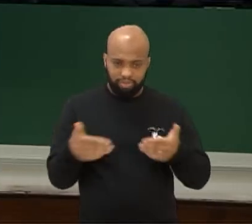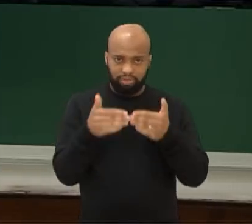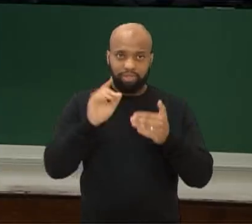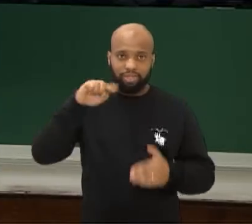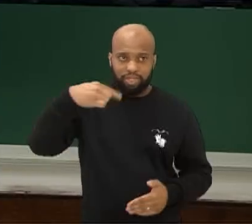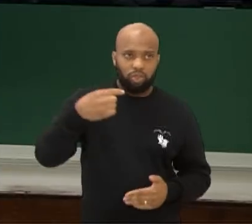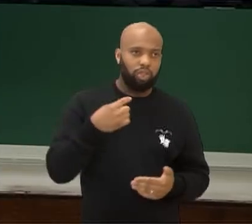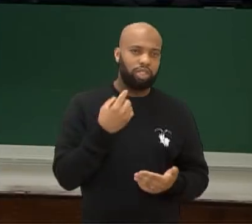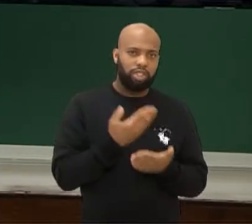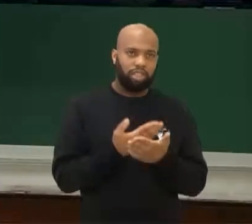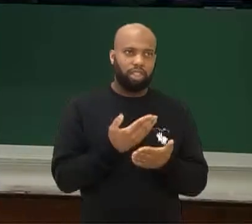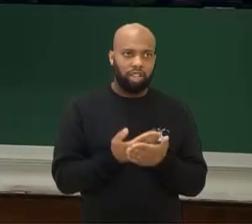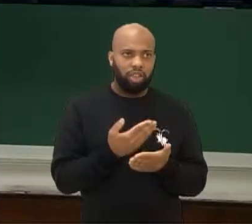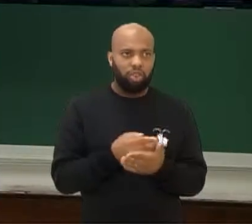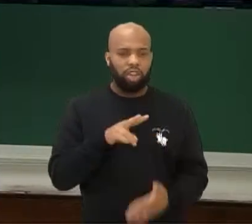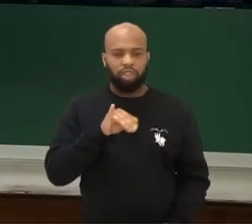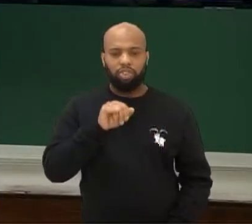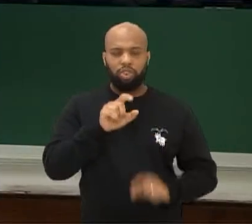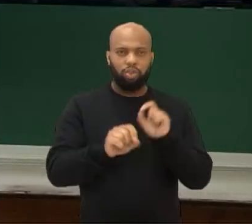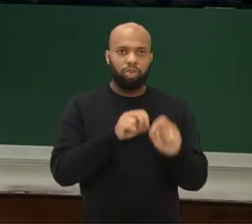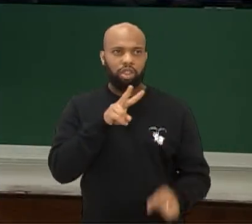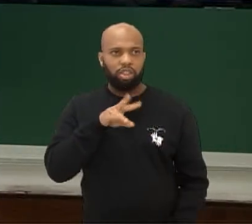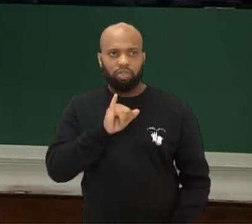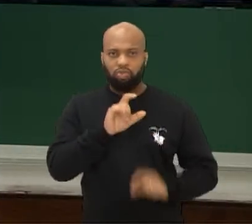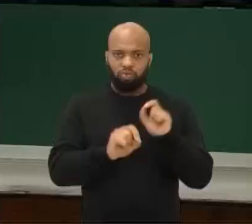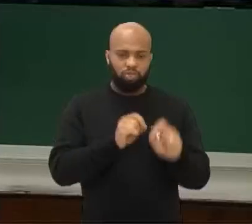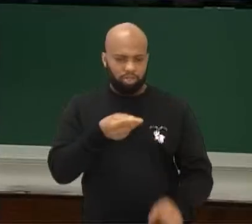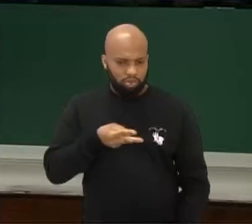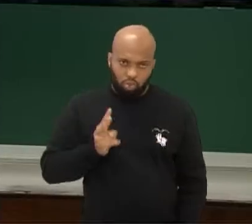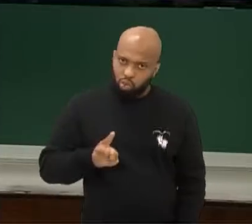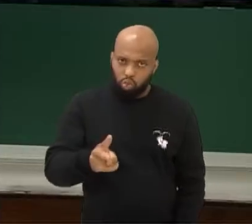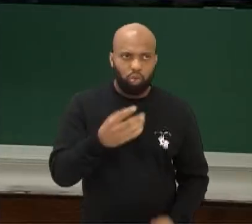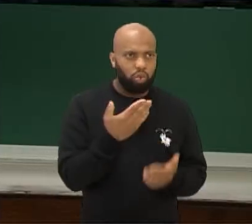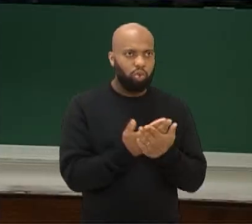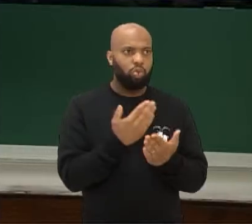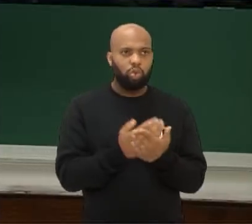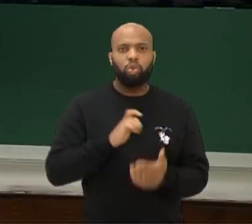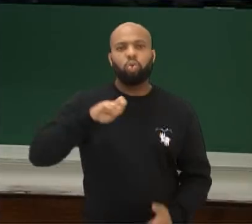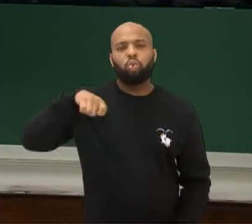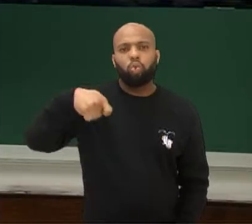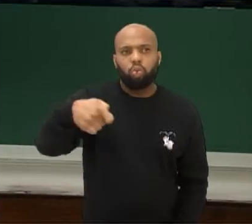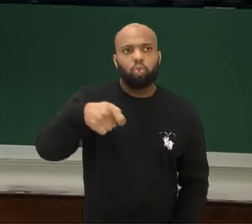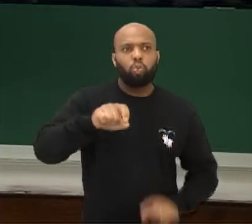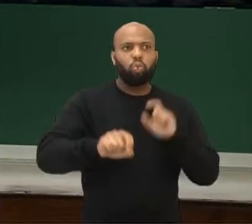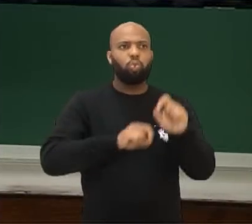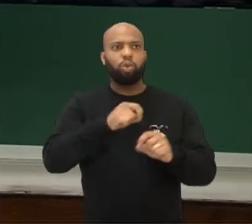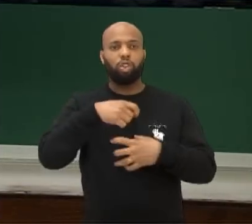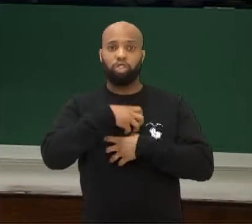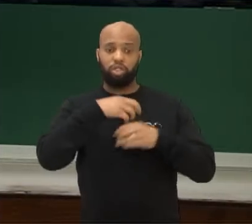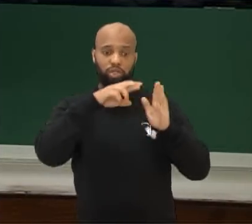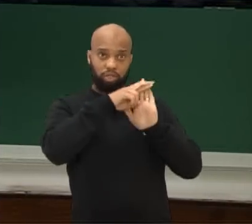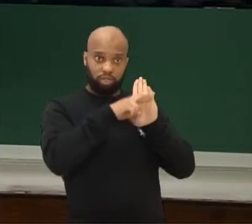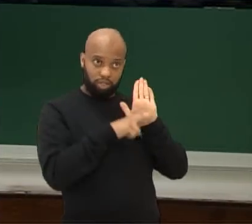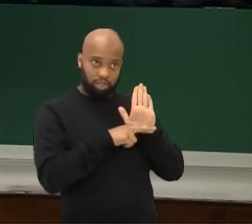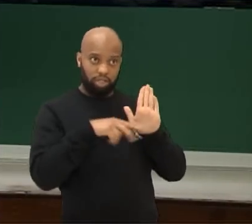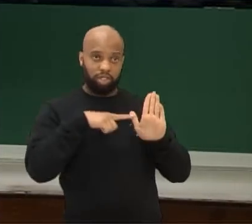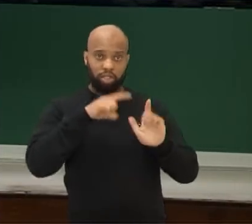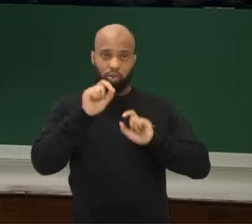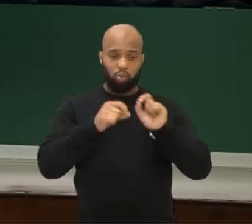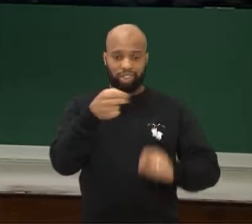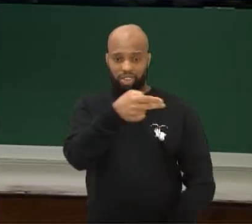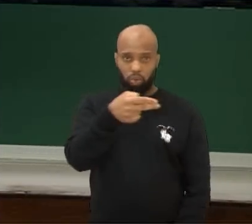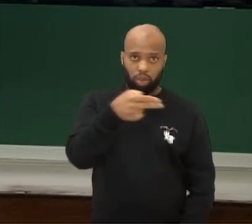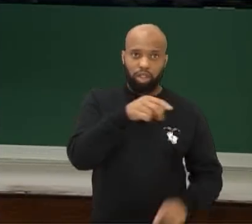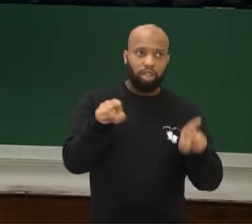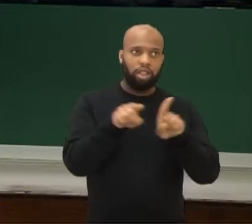Na próxima aula, então, nós vamos continuar falando sobre as propriedades de uma